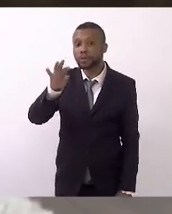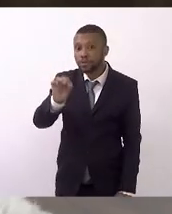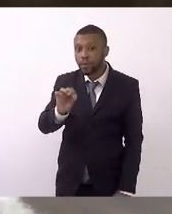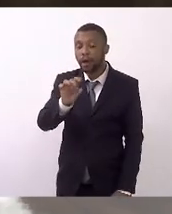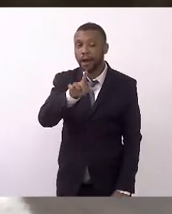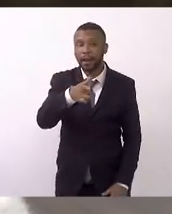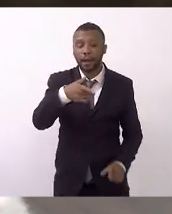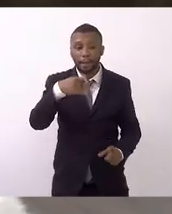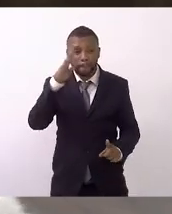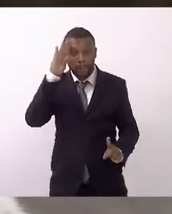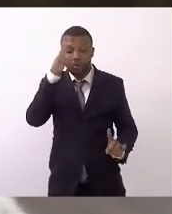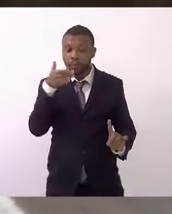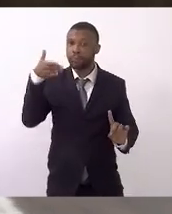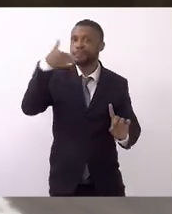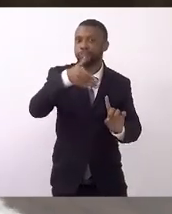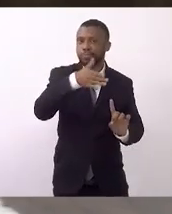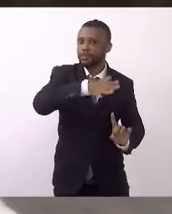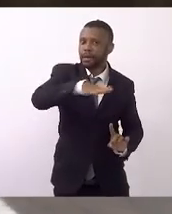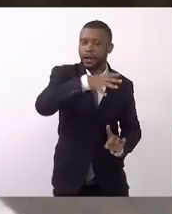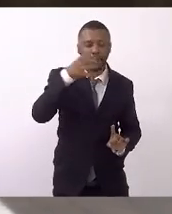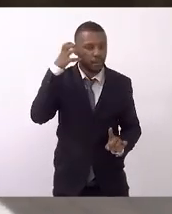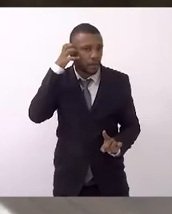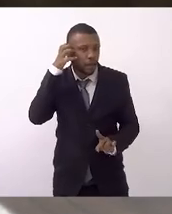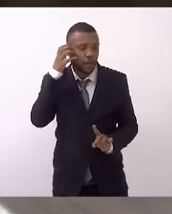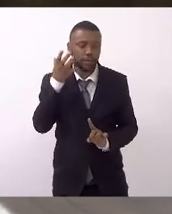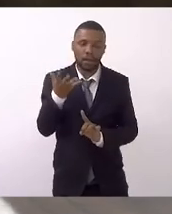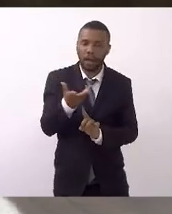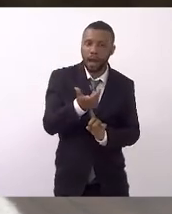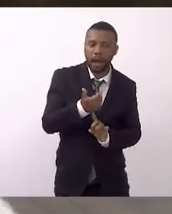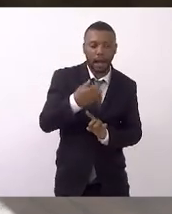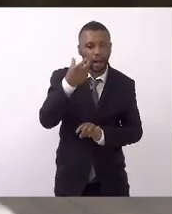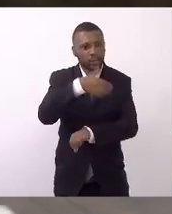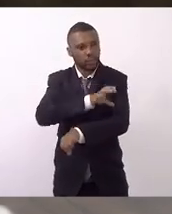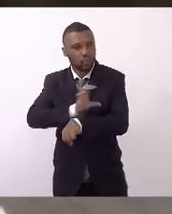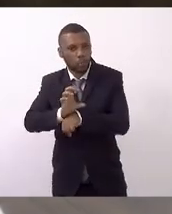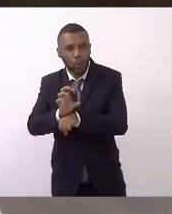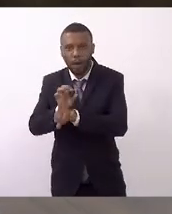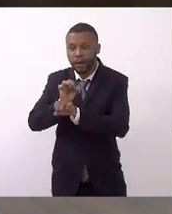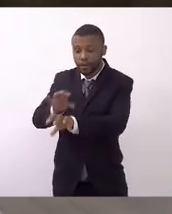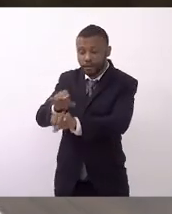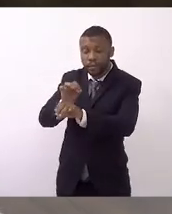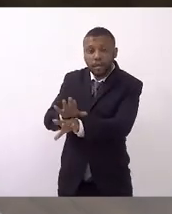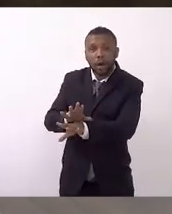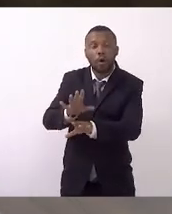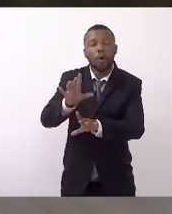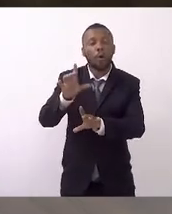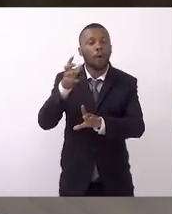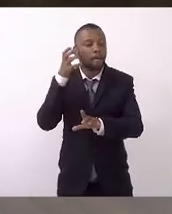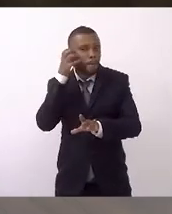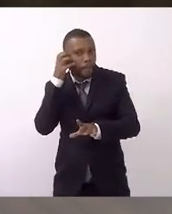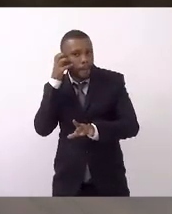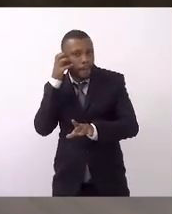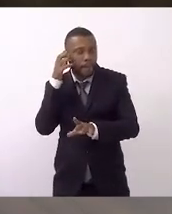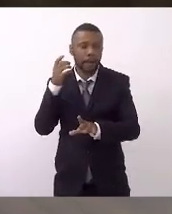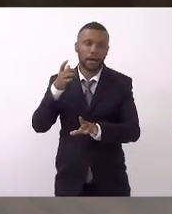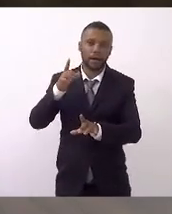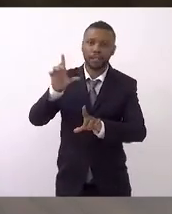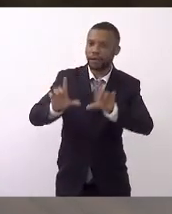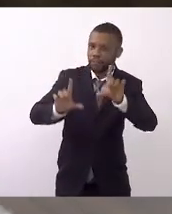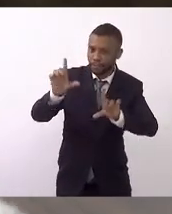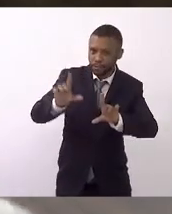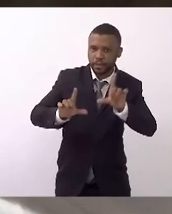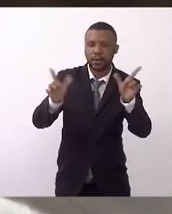radiofonia brasileira. A Rádio MEC é arte, cultura, educação. Os programas educativos radiofônicos têm na Rádio MEC uma